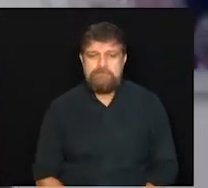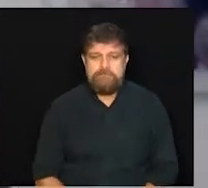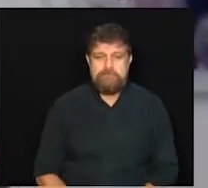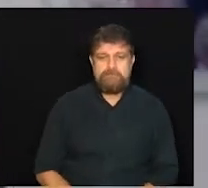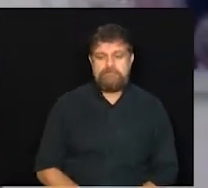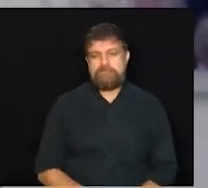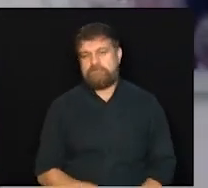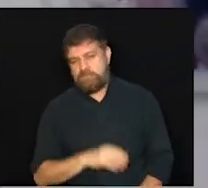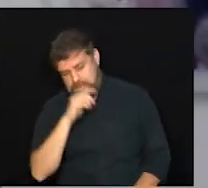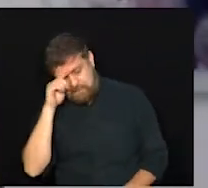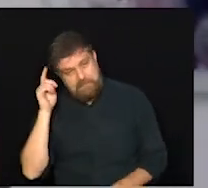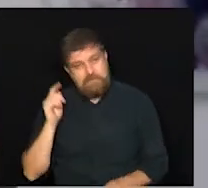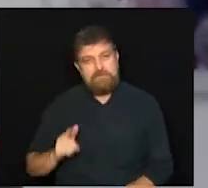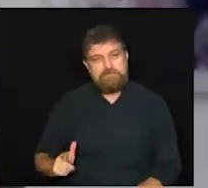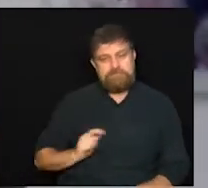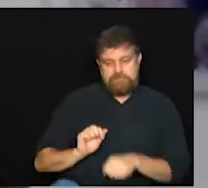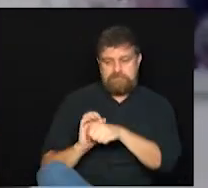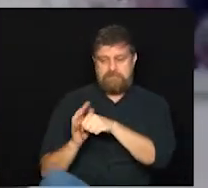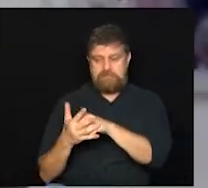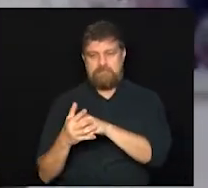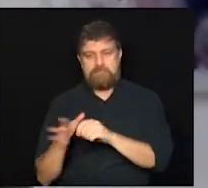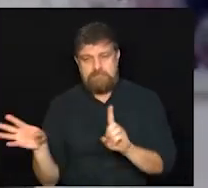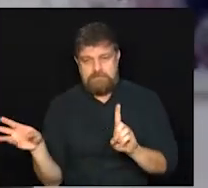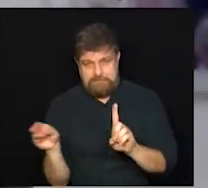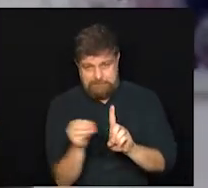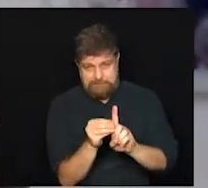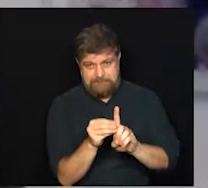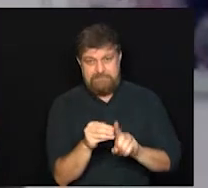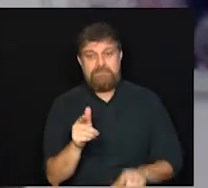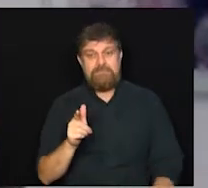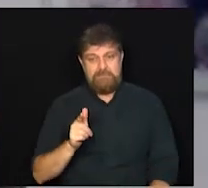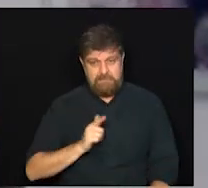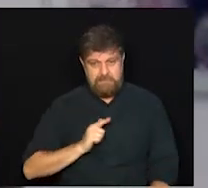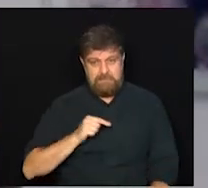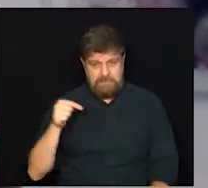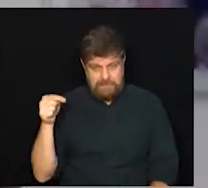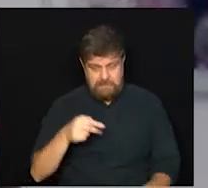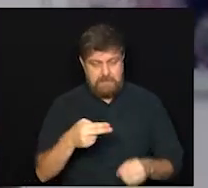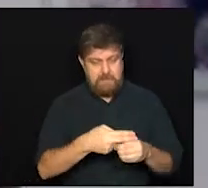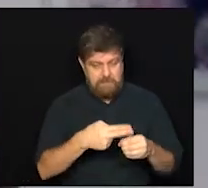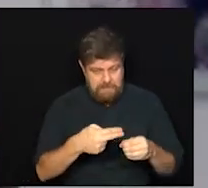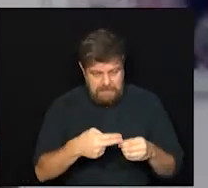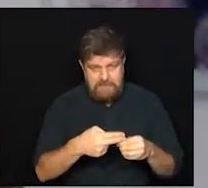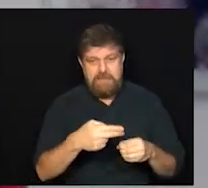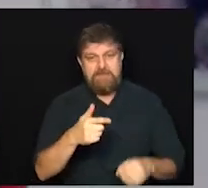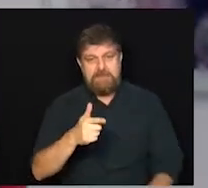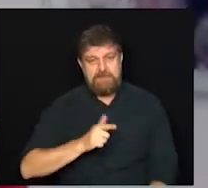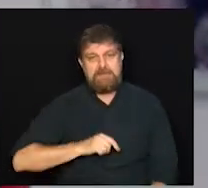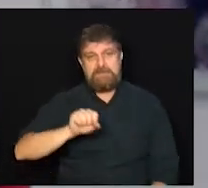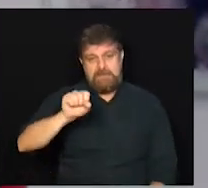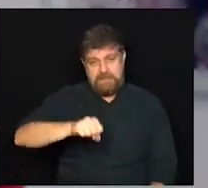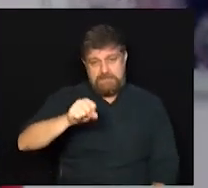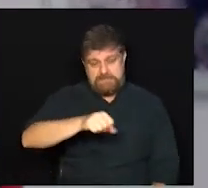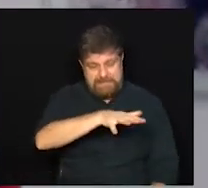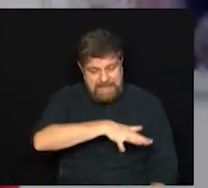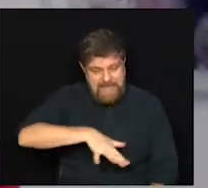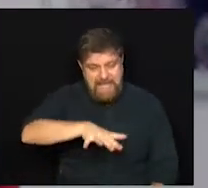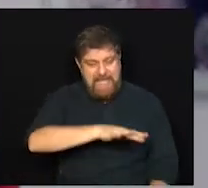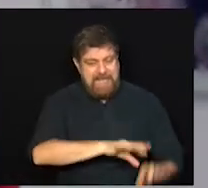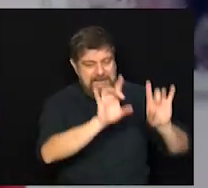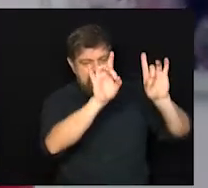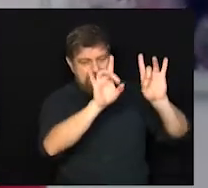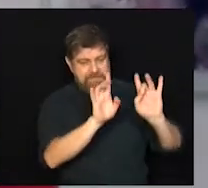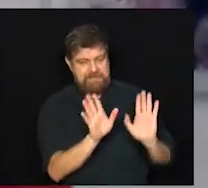Sobre sequelas de Covid, sim, a Unicamp já começou a ter os seus serviços específicos,